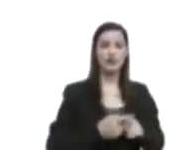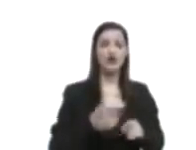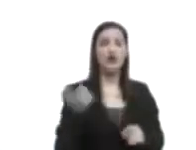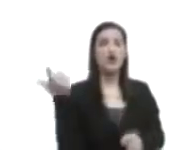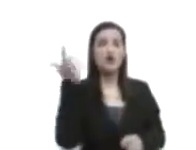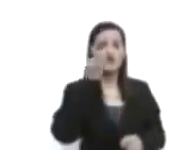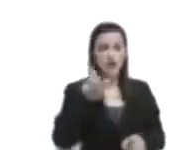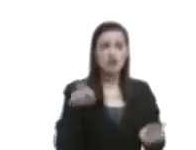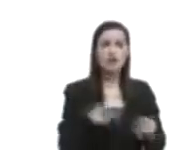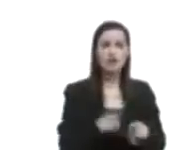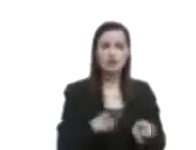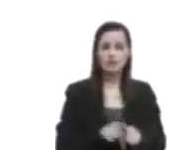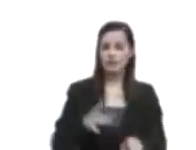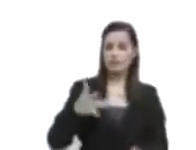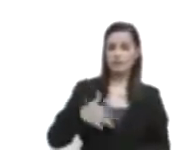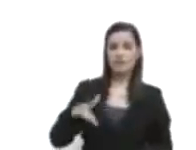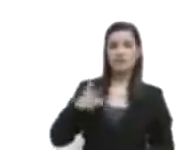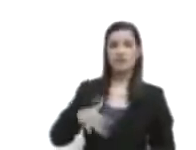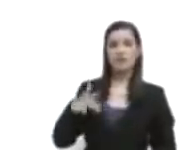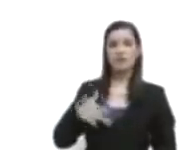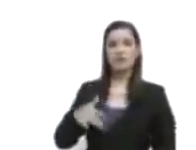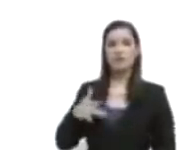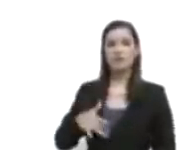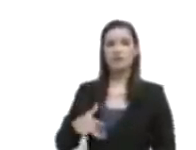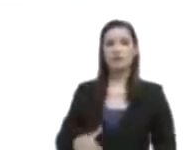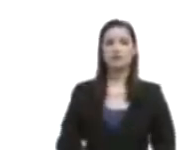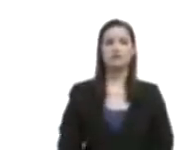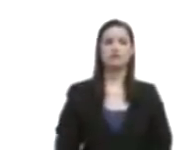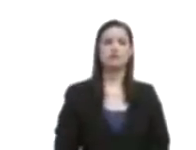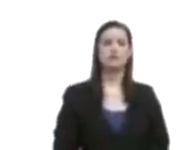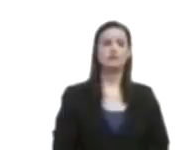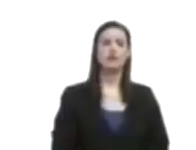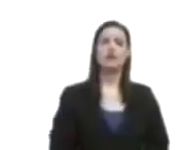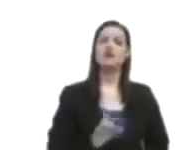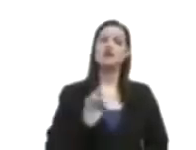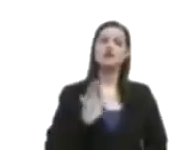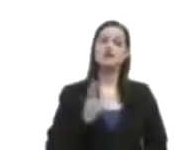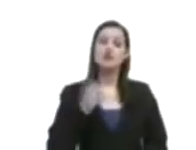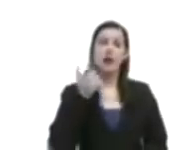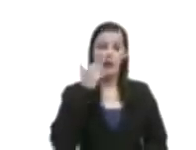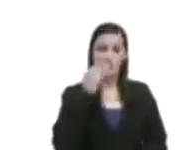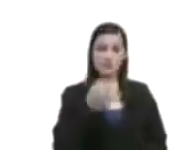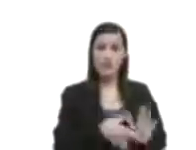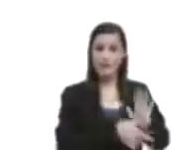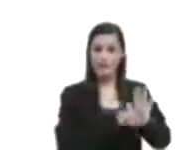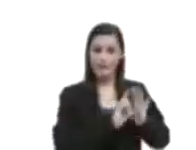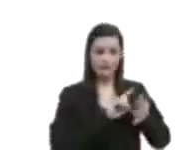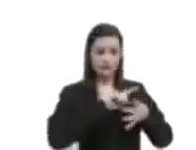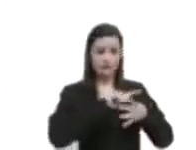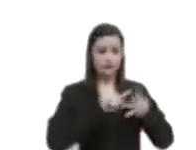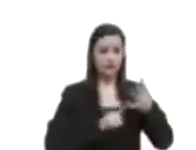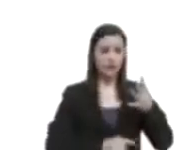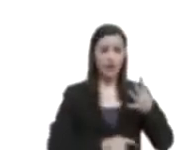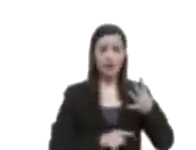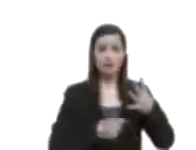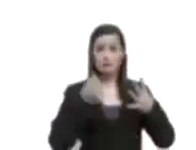atenção, é interessante notar que as quatro primeiras bem-aventuranças tratam da nossa relação com Deus. O pobre de espírito, chorar, mansidão